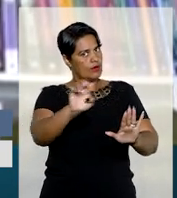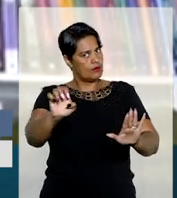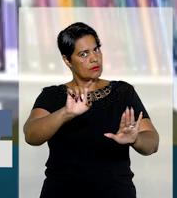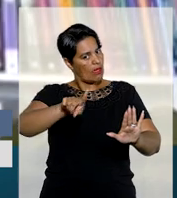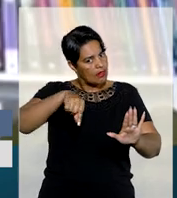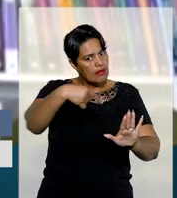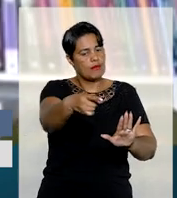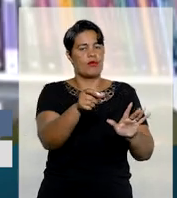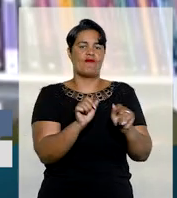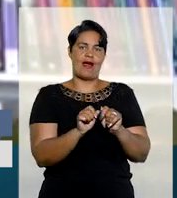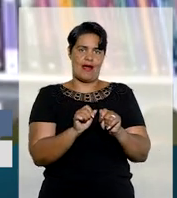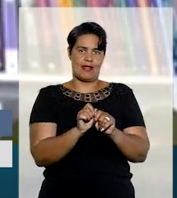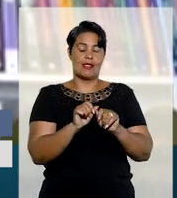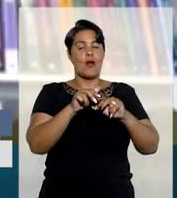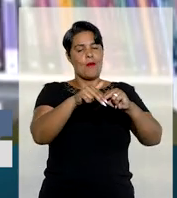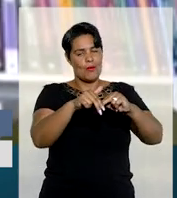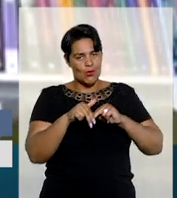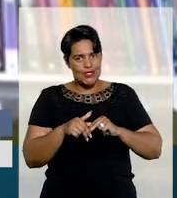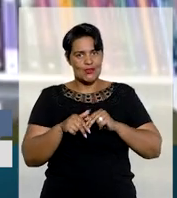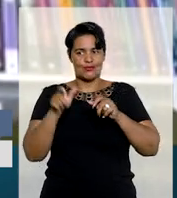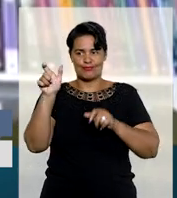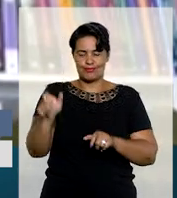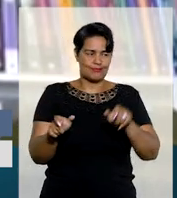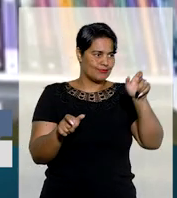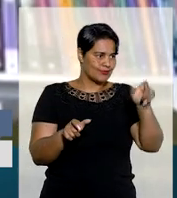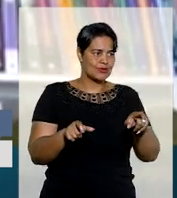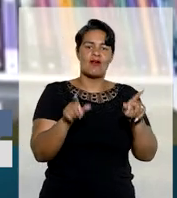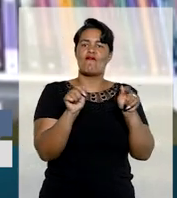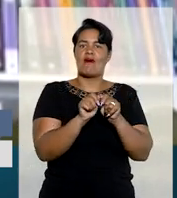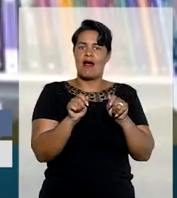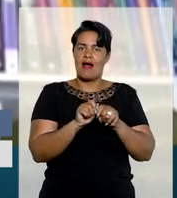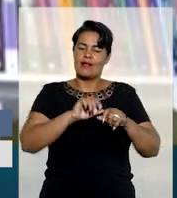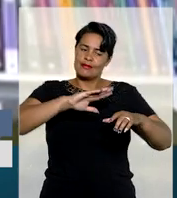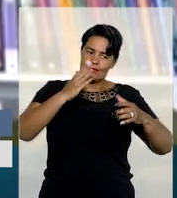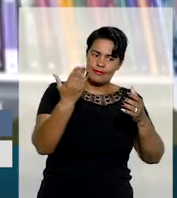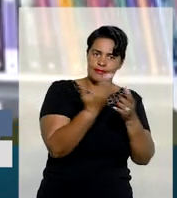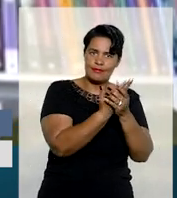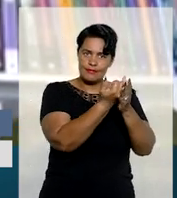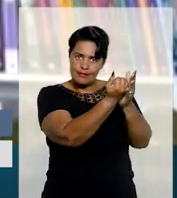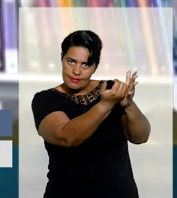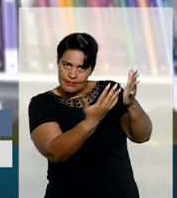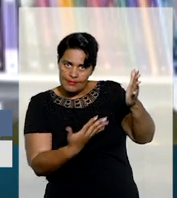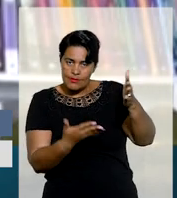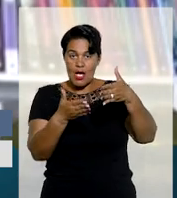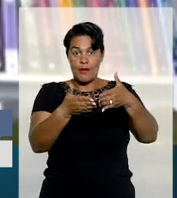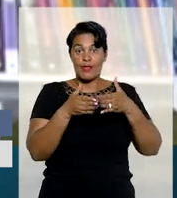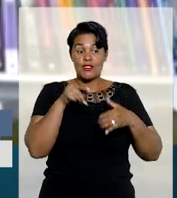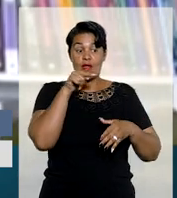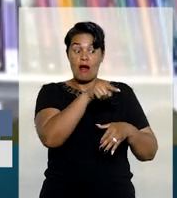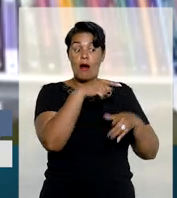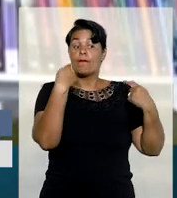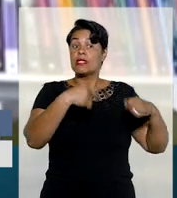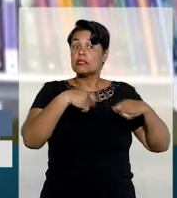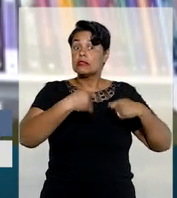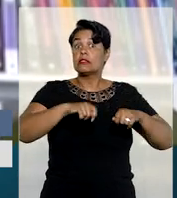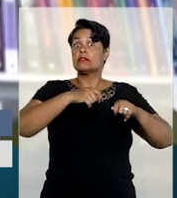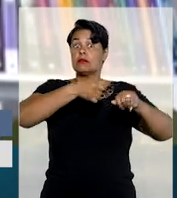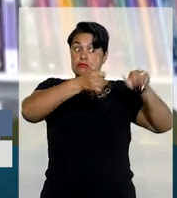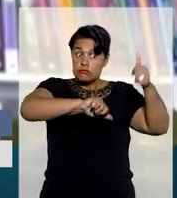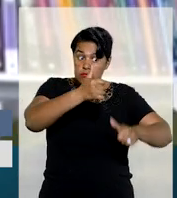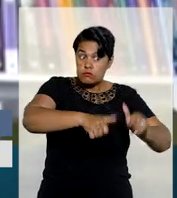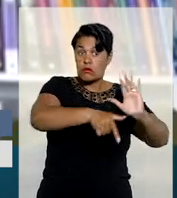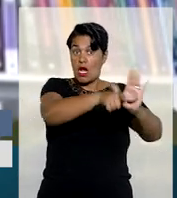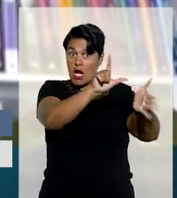recurso especial. A parte, então, acaba por interpor os embargos de declaração para pedir a supressão dessa omissão com o